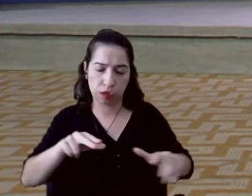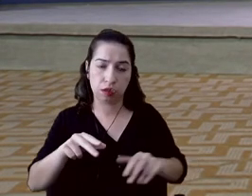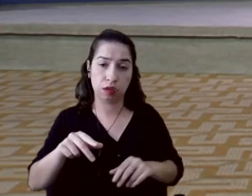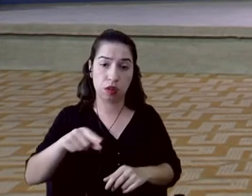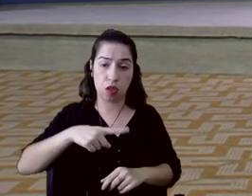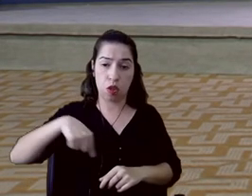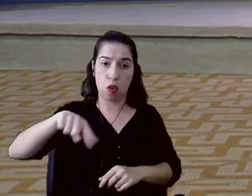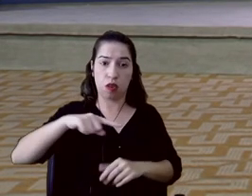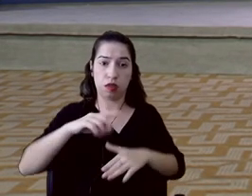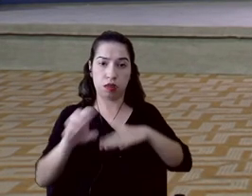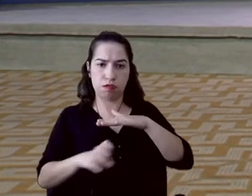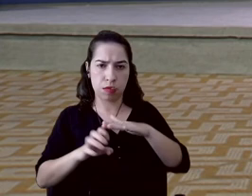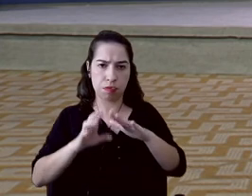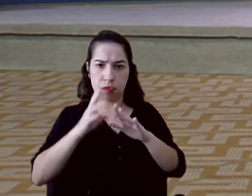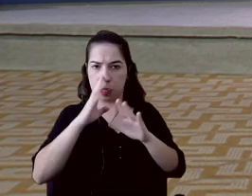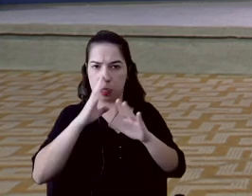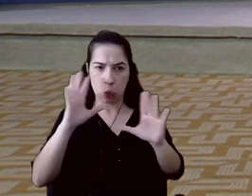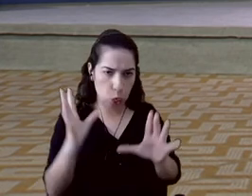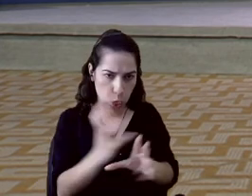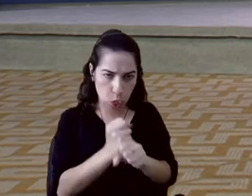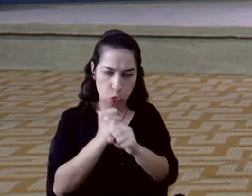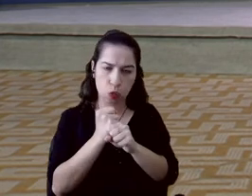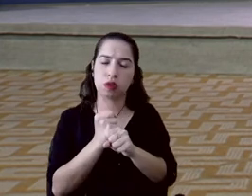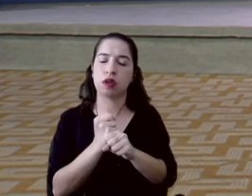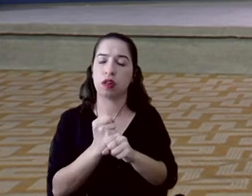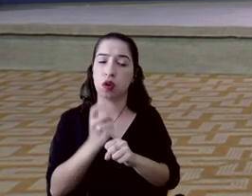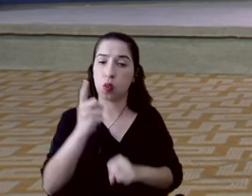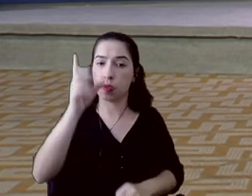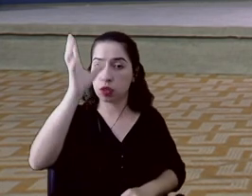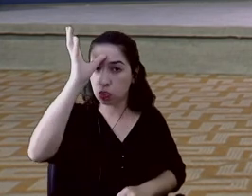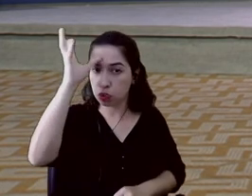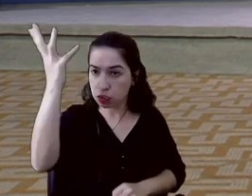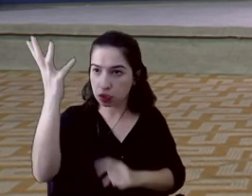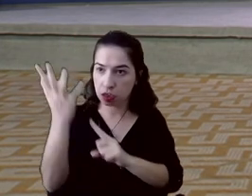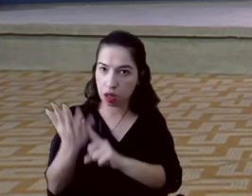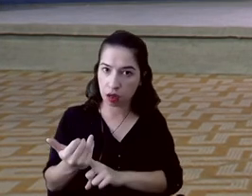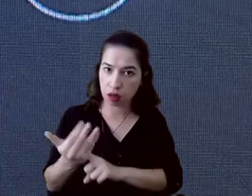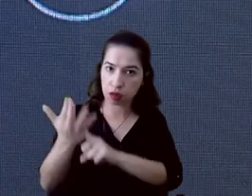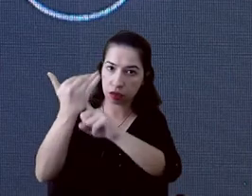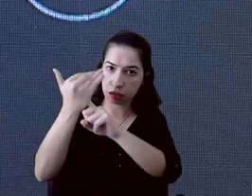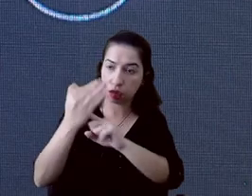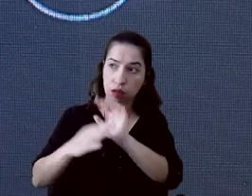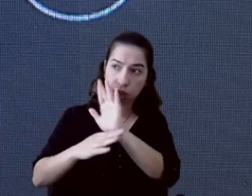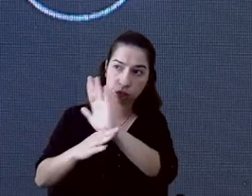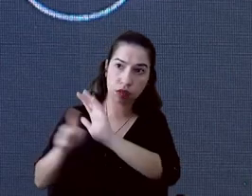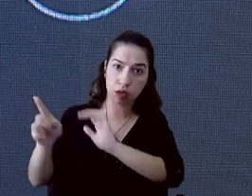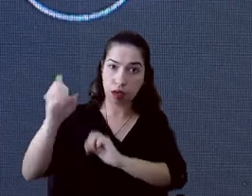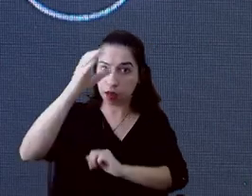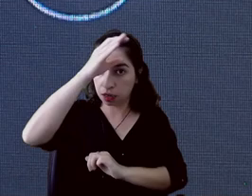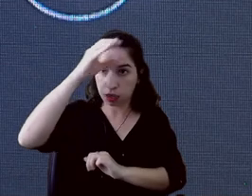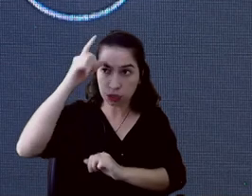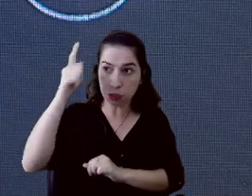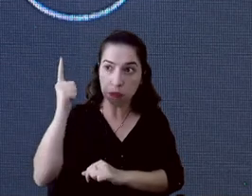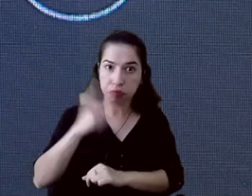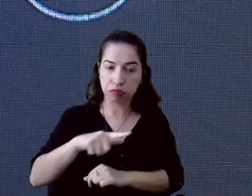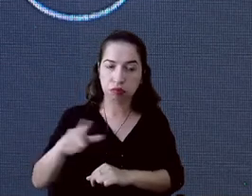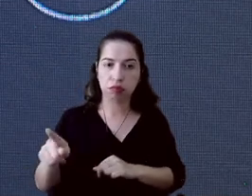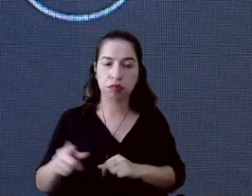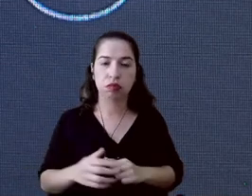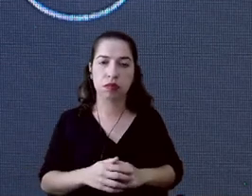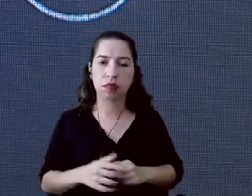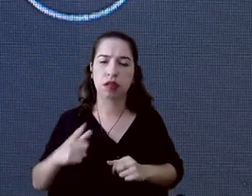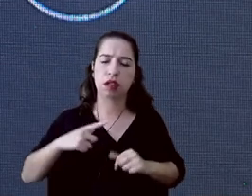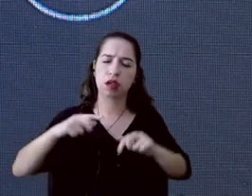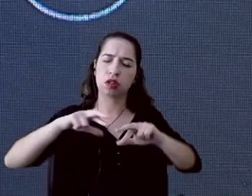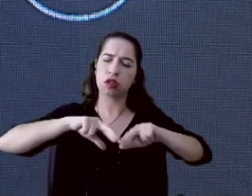fornece através de uma solução de tecnologia para que o nosso Messenger consiga processar E aí uma série de serviços